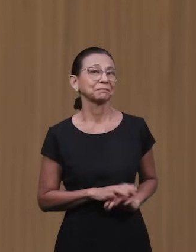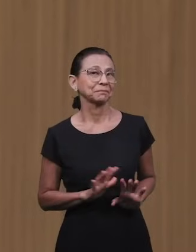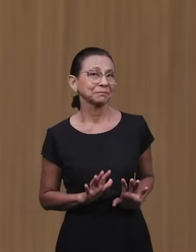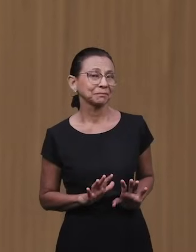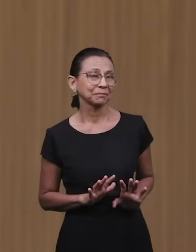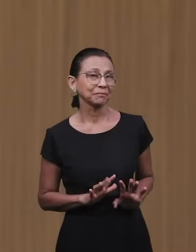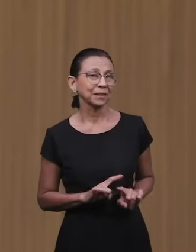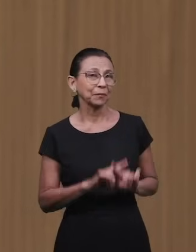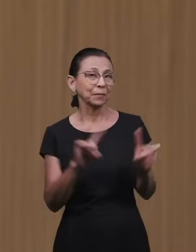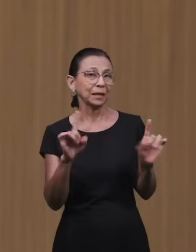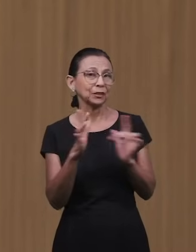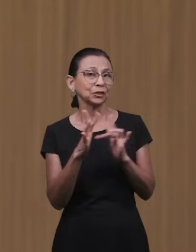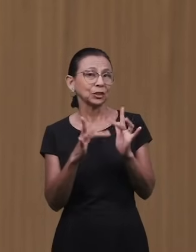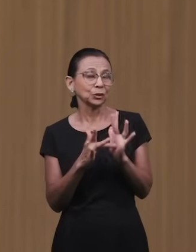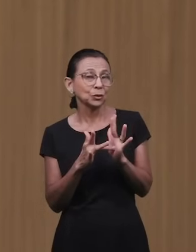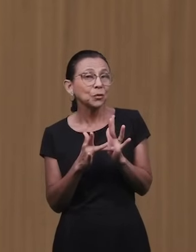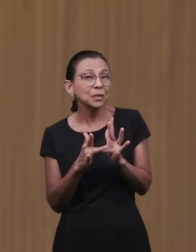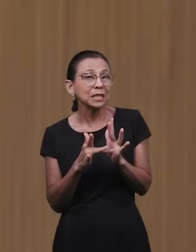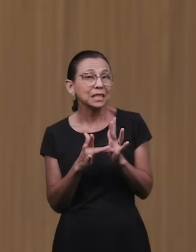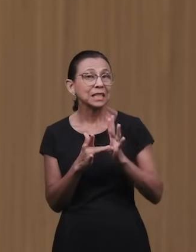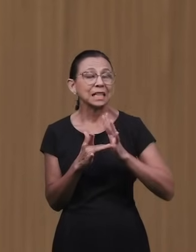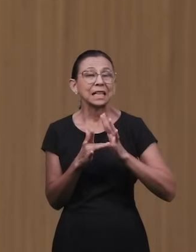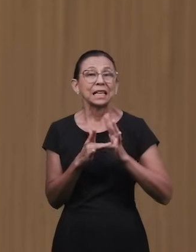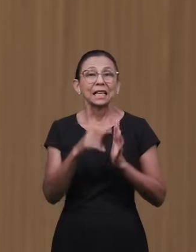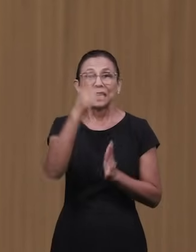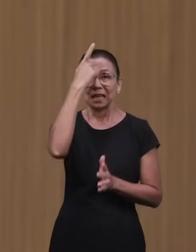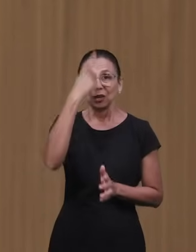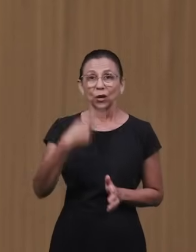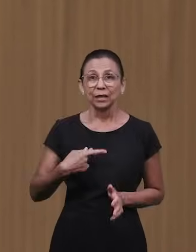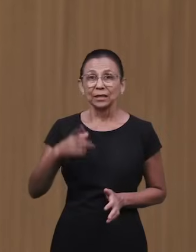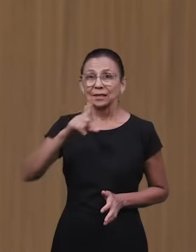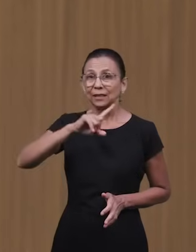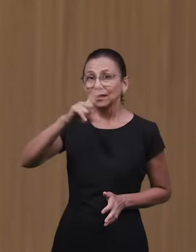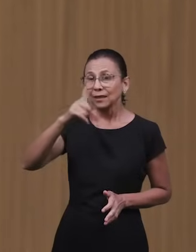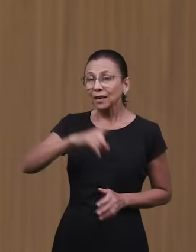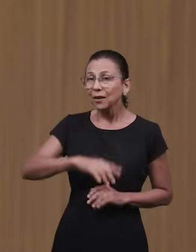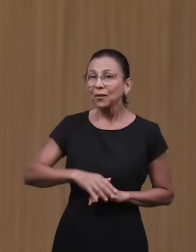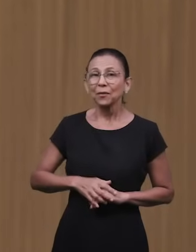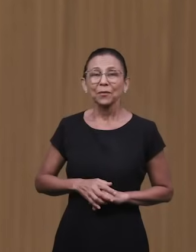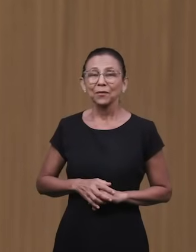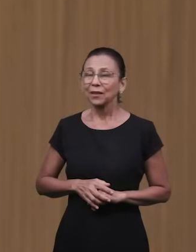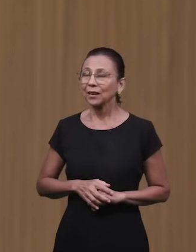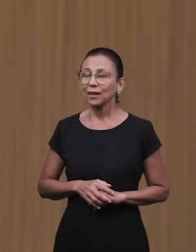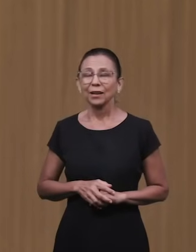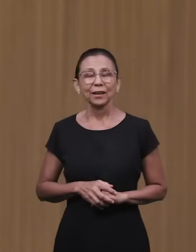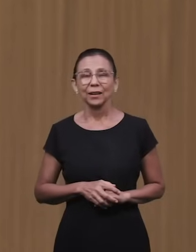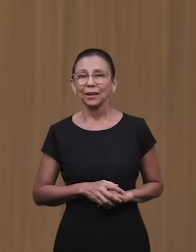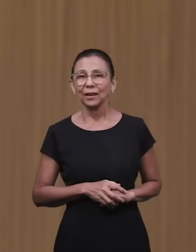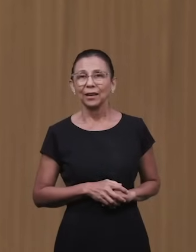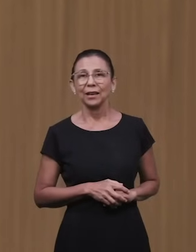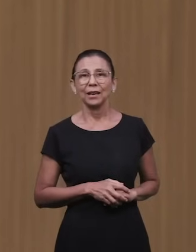não batalhou em favor dele. Ele não lutou